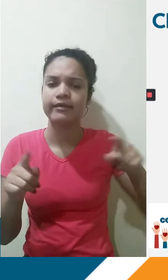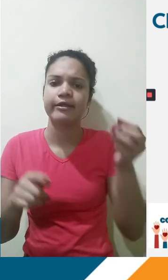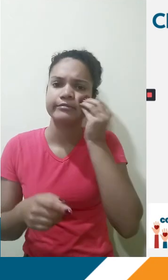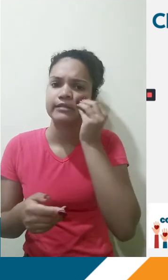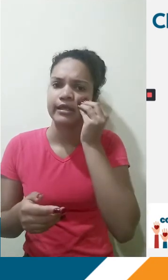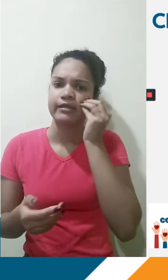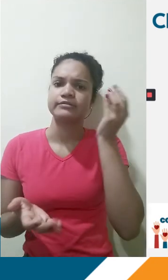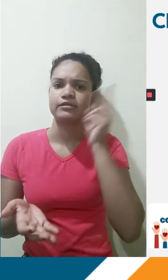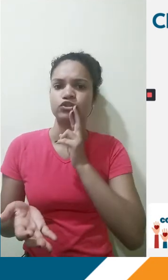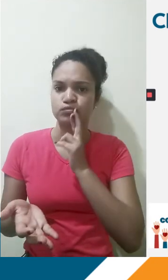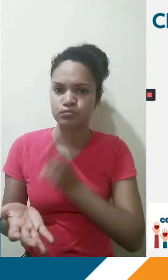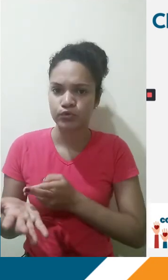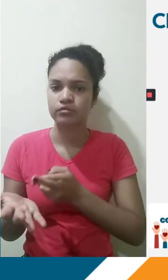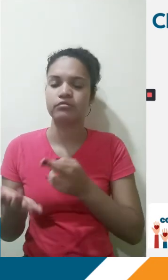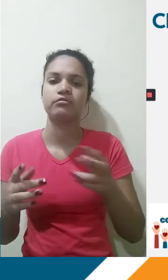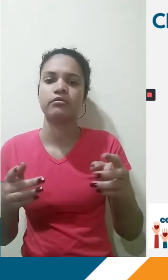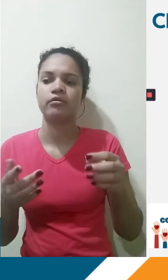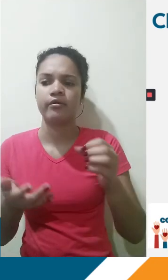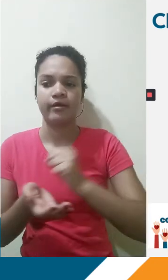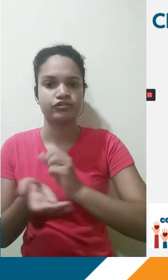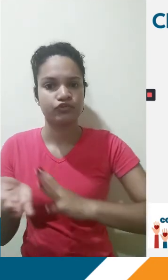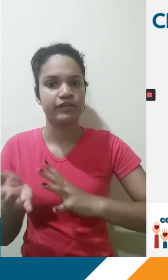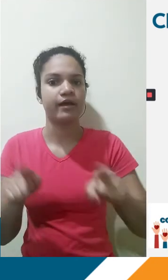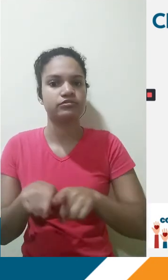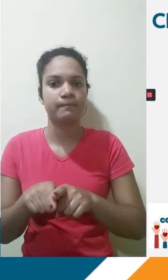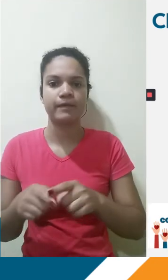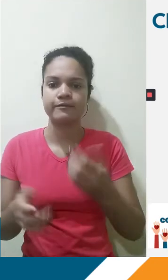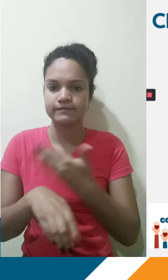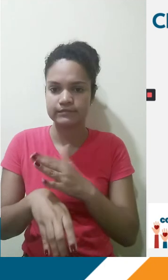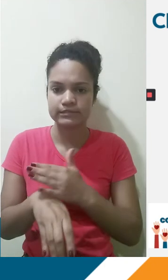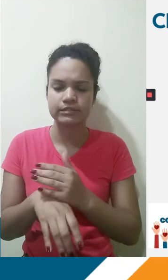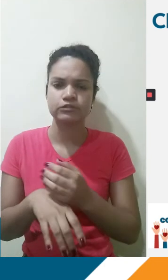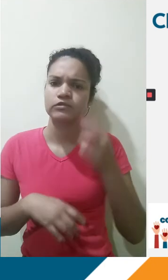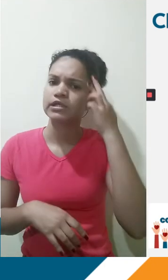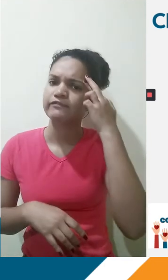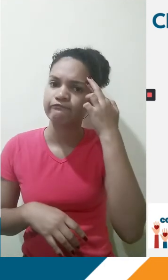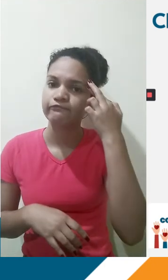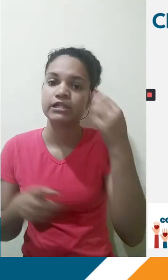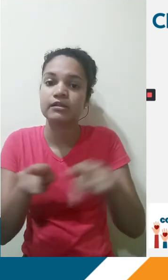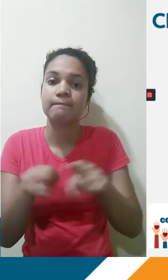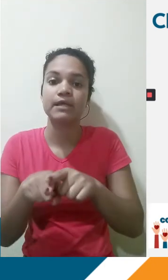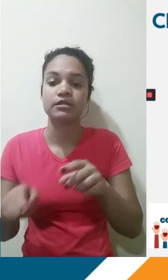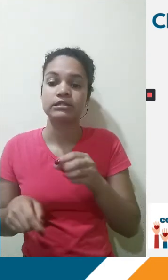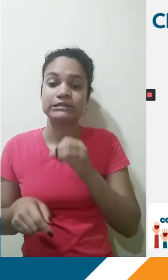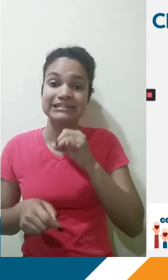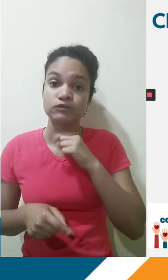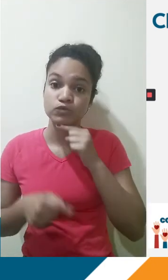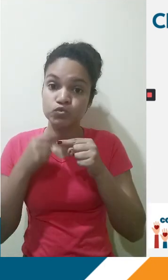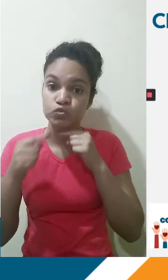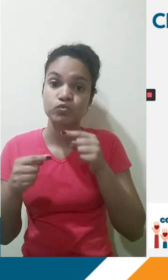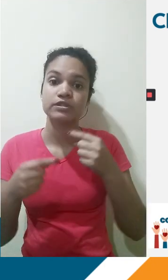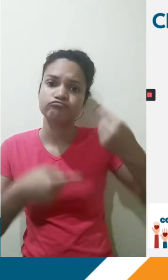resolver os exercícios e as atividades desse capítulo, reflitam e discutam e tirem as